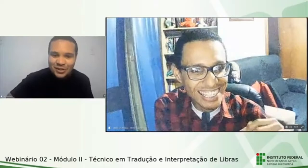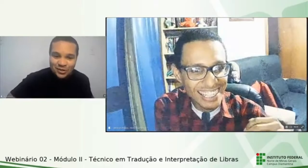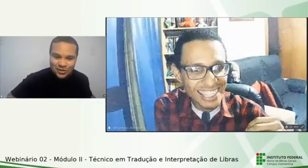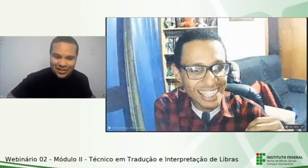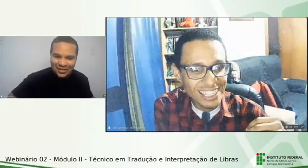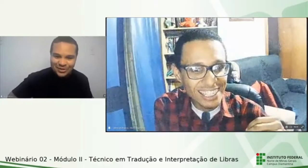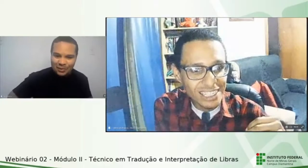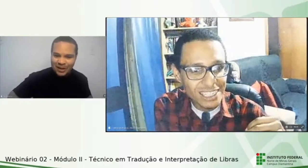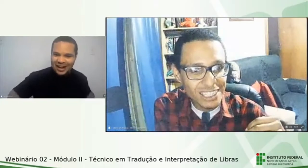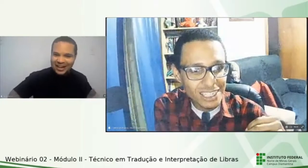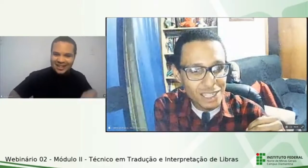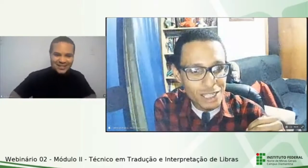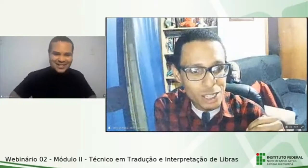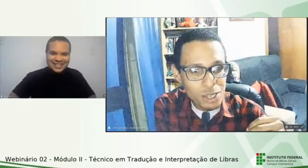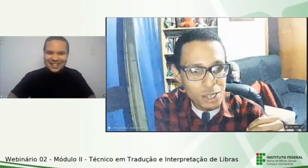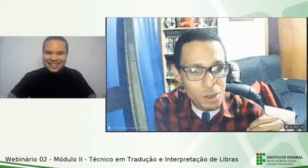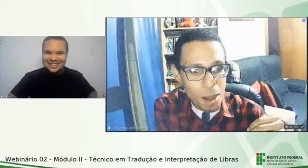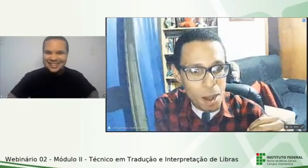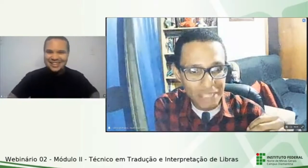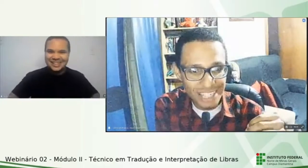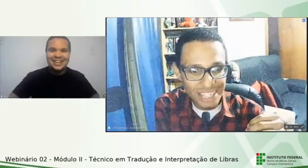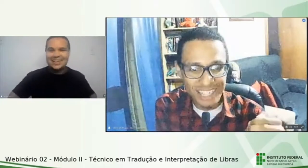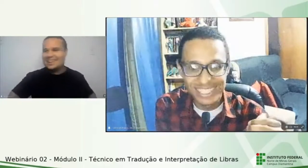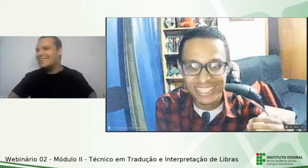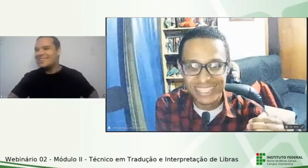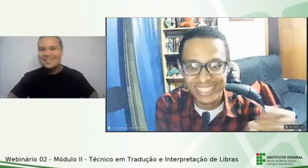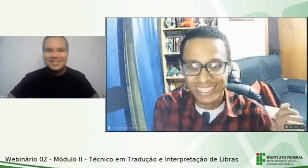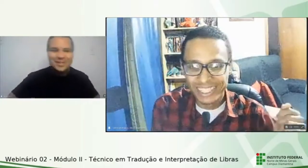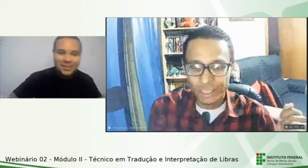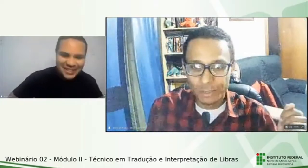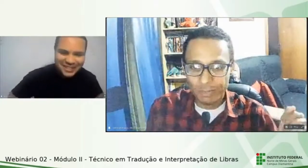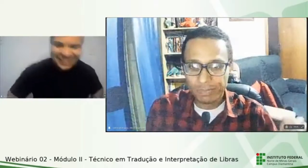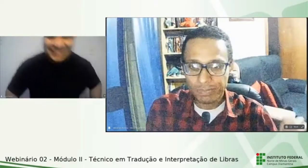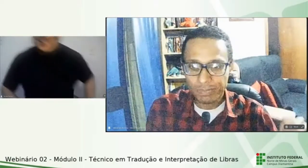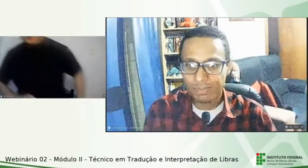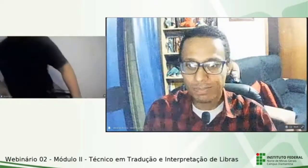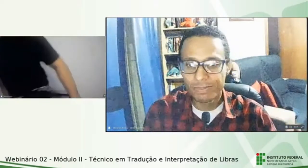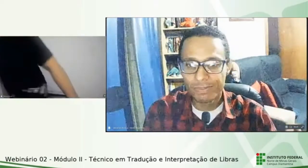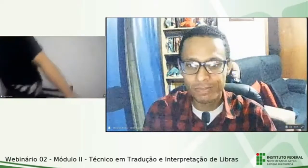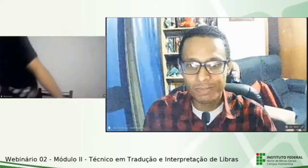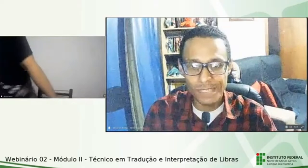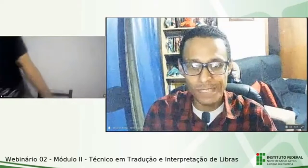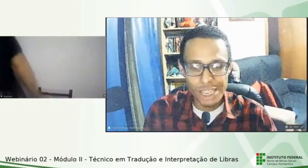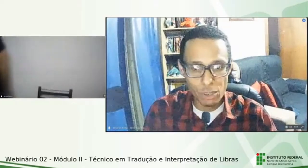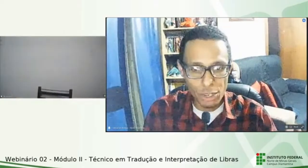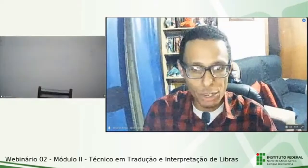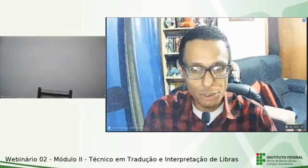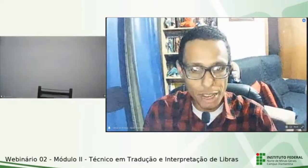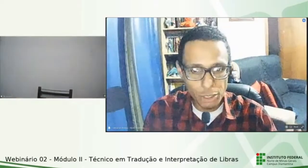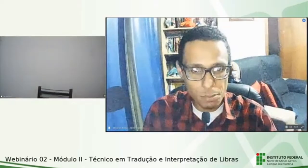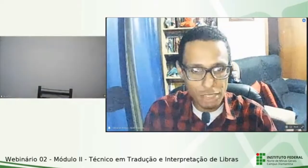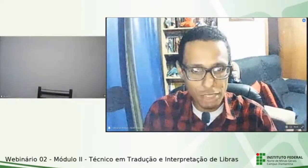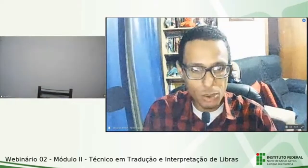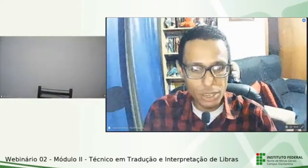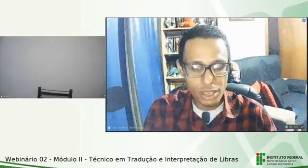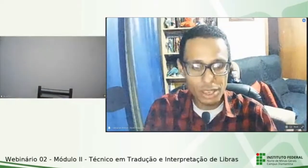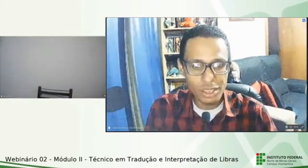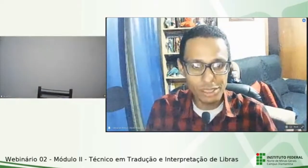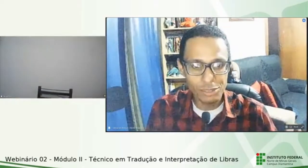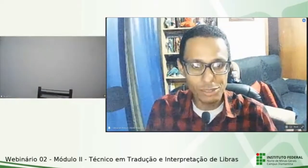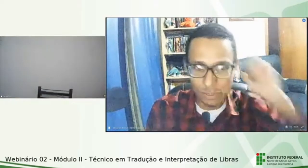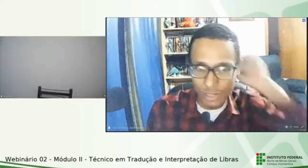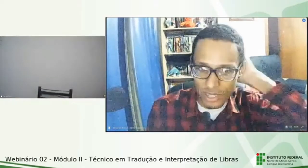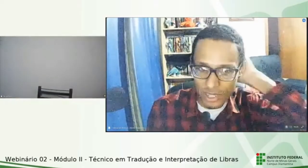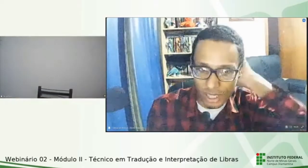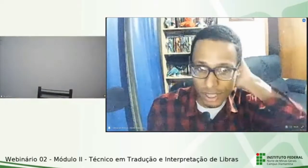Desculpe, deixa eu só pôr na carga aqui, senão desliga. Ah, tá, joia. Só um minutinho. Então, eu vou retomar só o